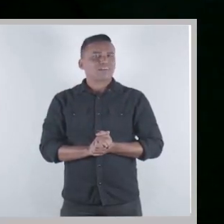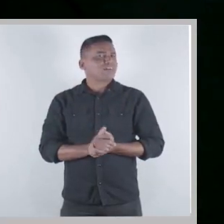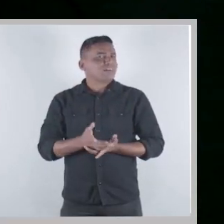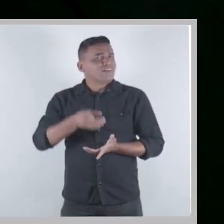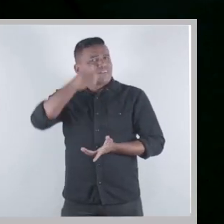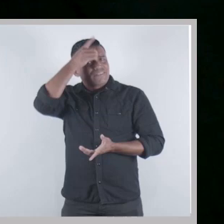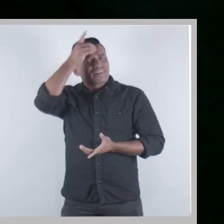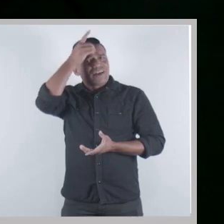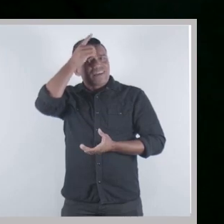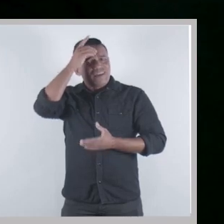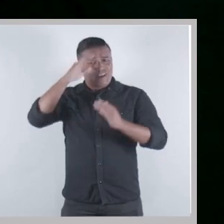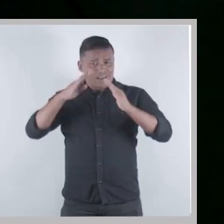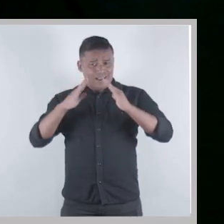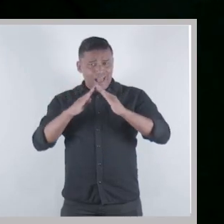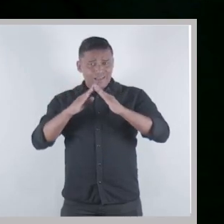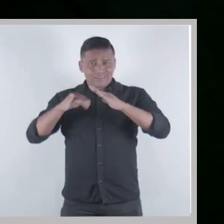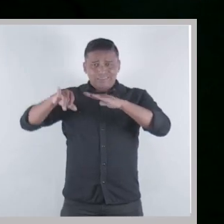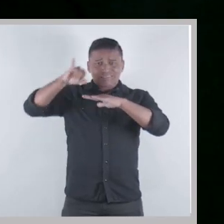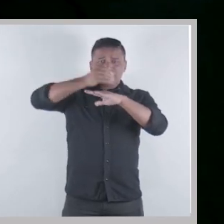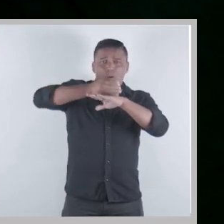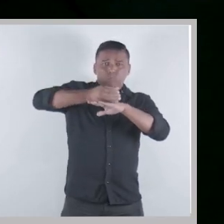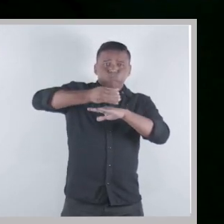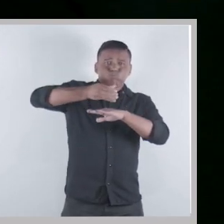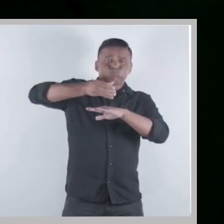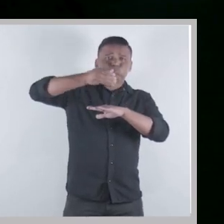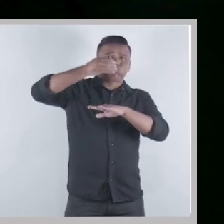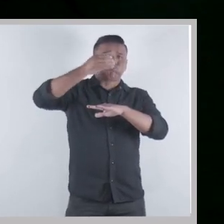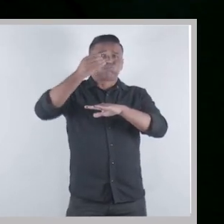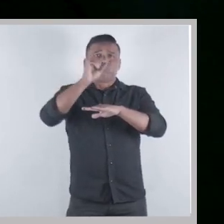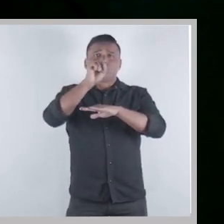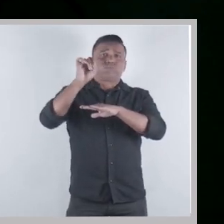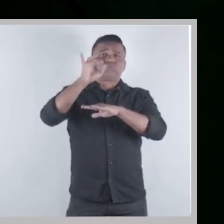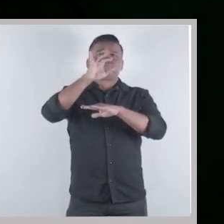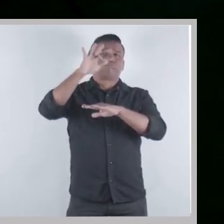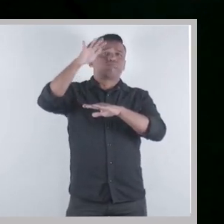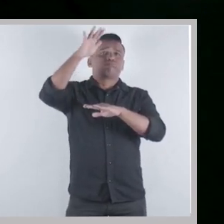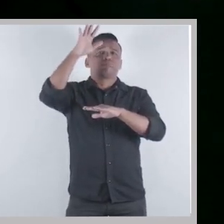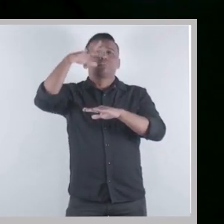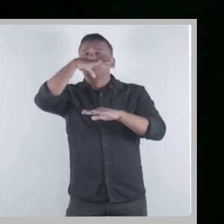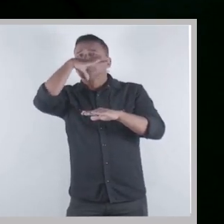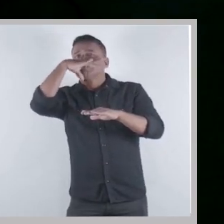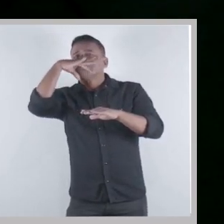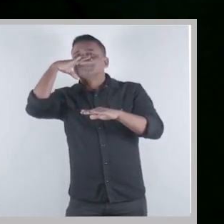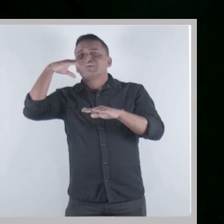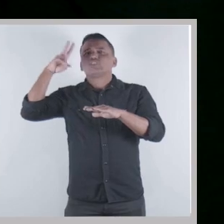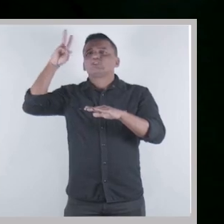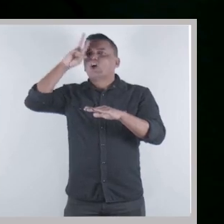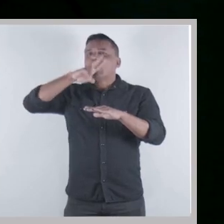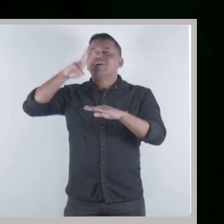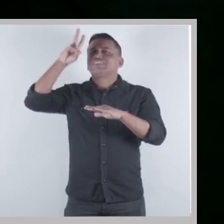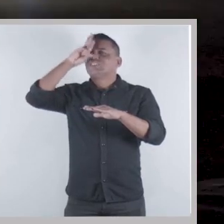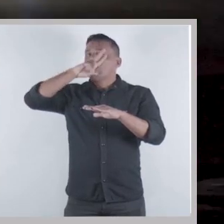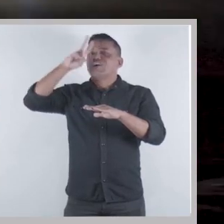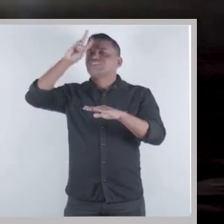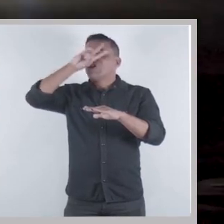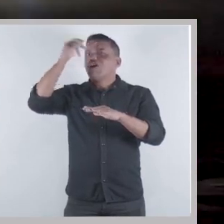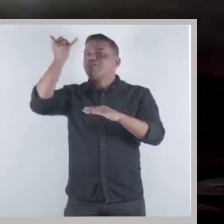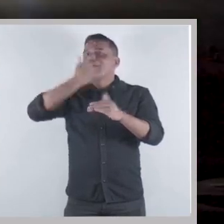Inventaria uma chaminé. Por ela, espalharia o aroma de todas as histórias um dia contadas para